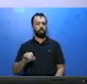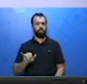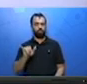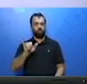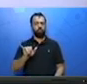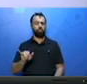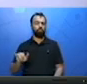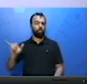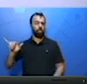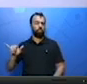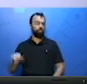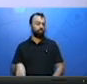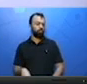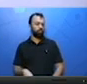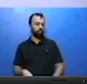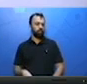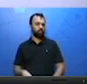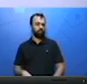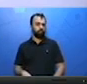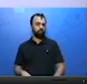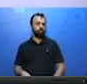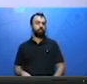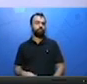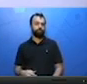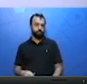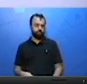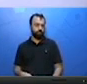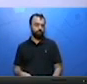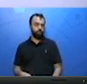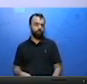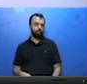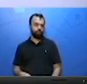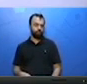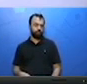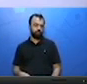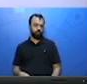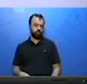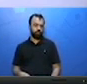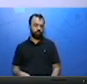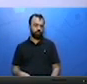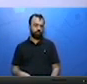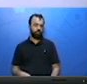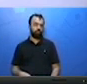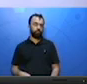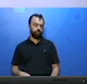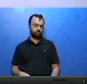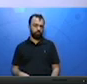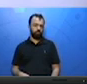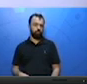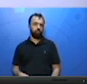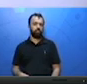y do ponto A menos o y do ponto B. Esses menos aqui é da fórmula.